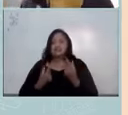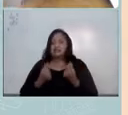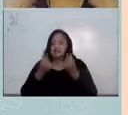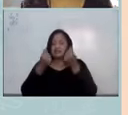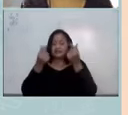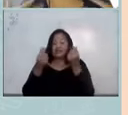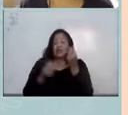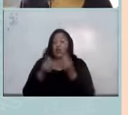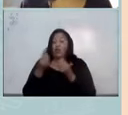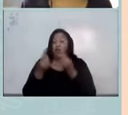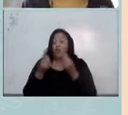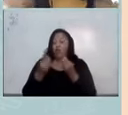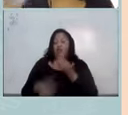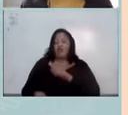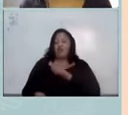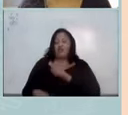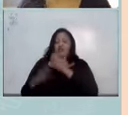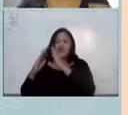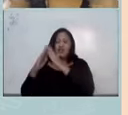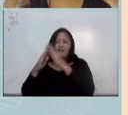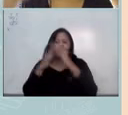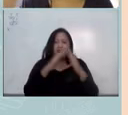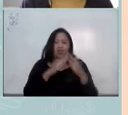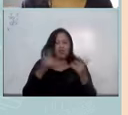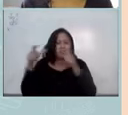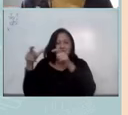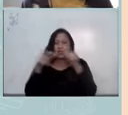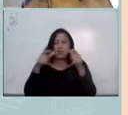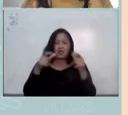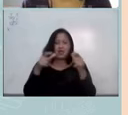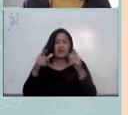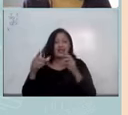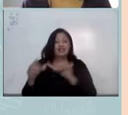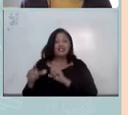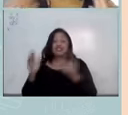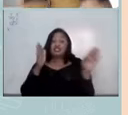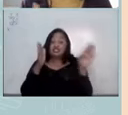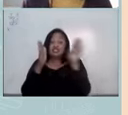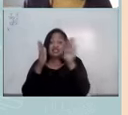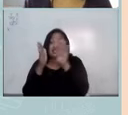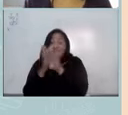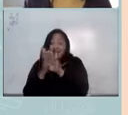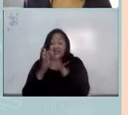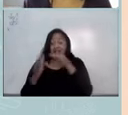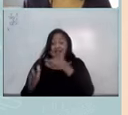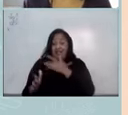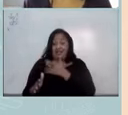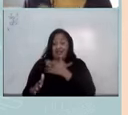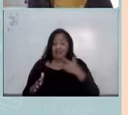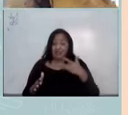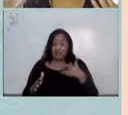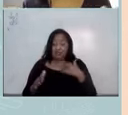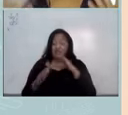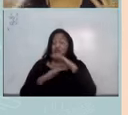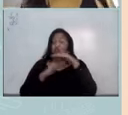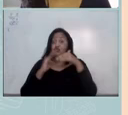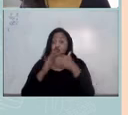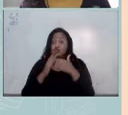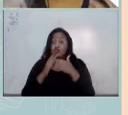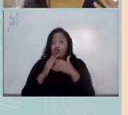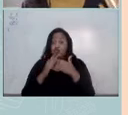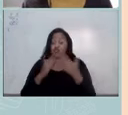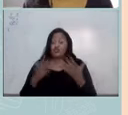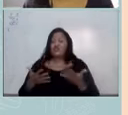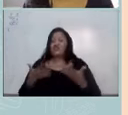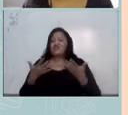indivíduo, tudo isso, né, moradia, habitação, acesso à saúde, tudo isso vai influenciar na sua saúde. E sem falar na saúde